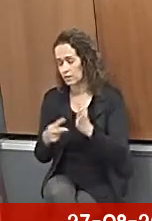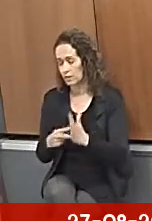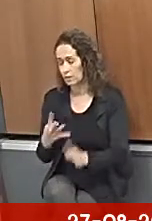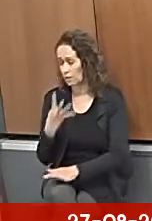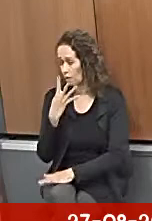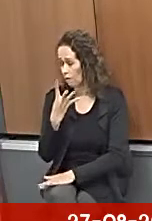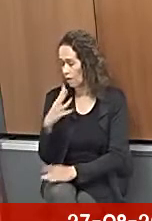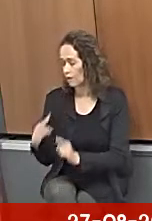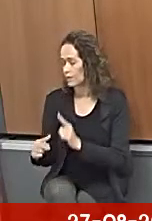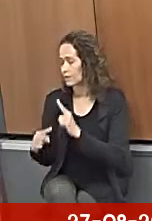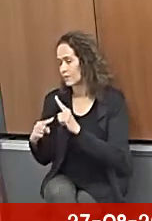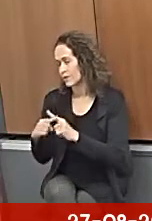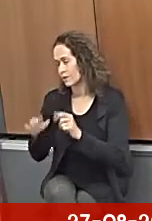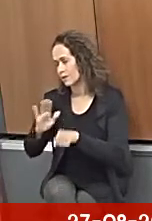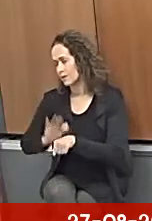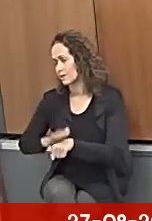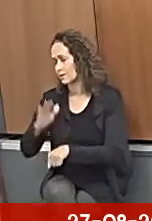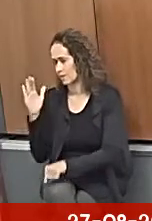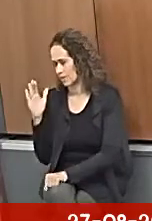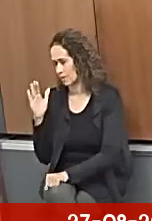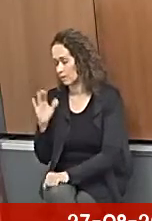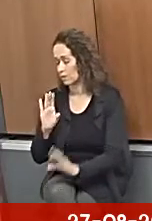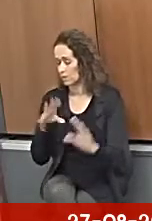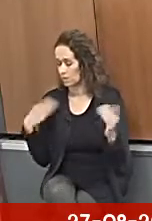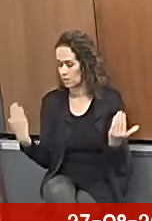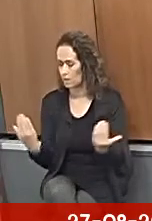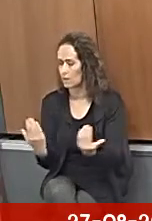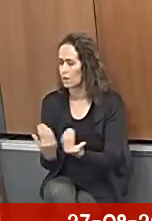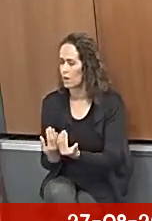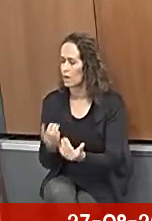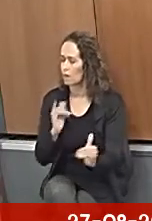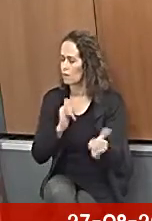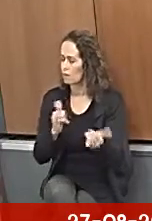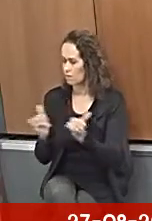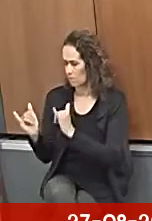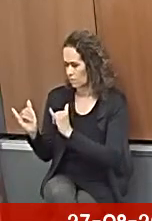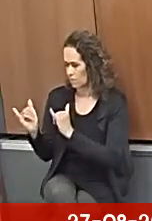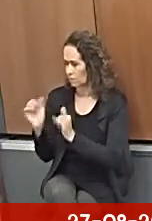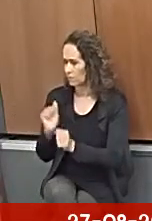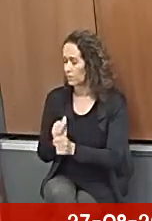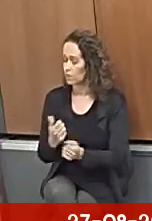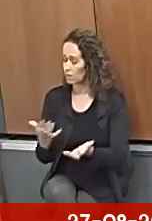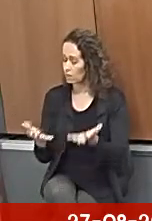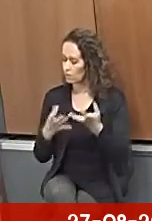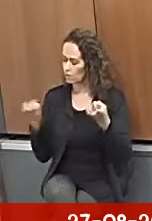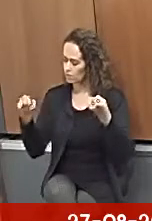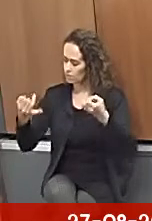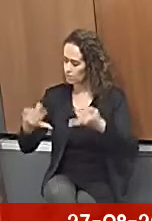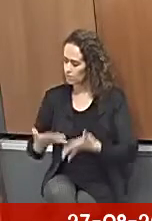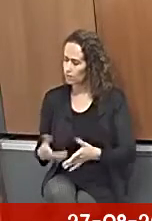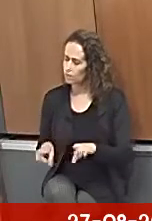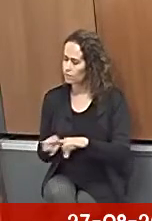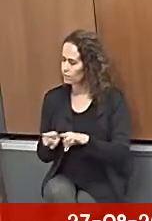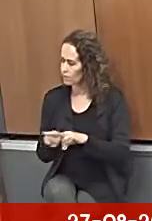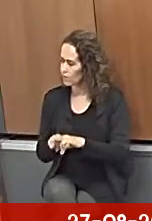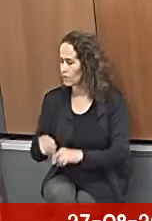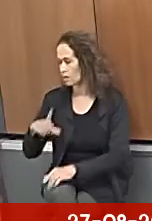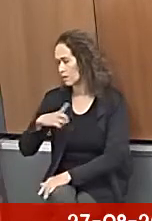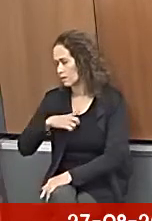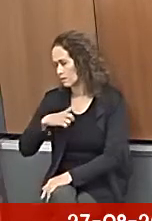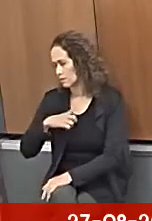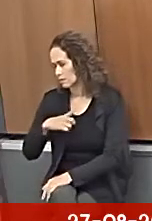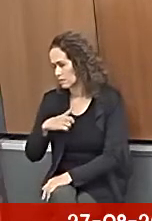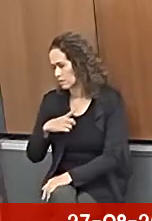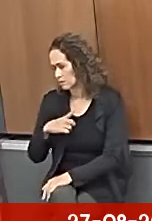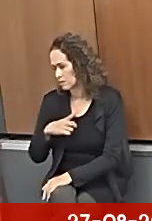informou oficialmente via imprensa que ele disponibiliza e quero dizer também e nós temos aqui um